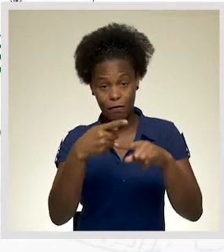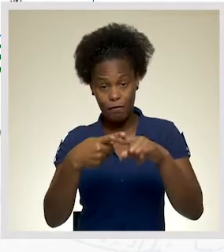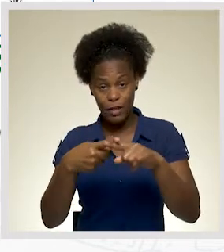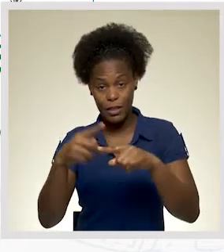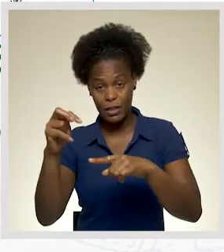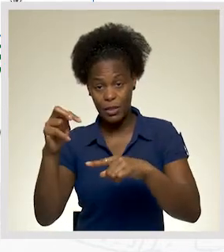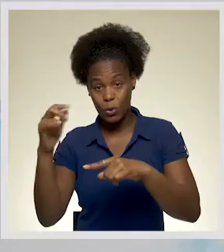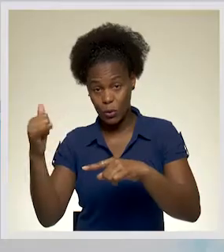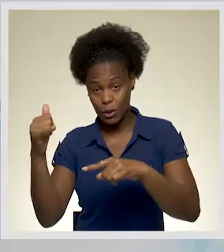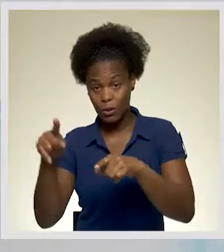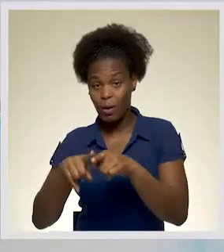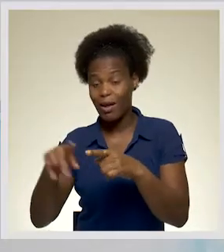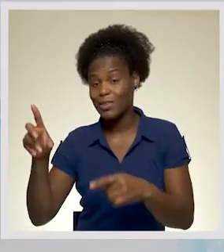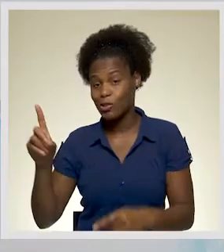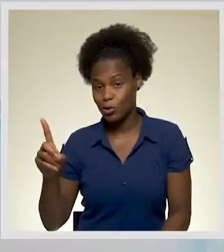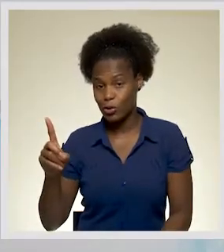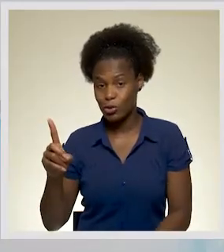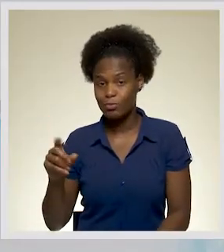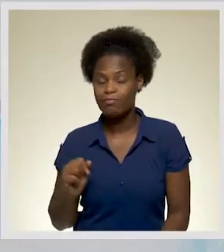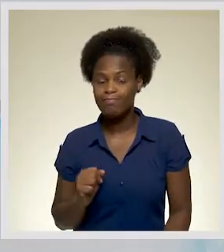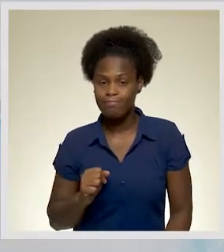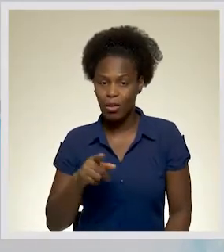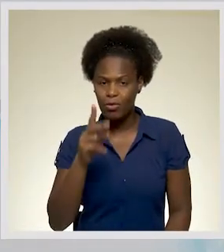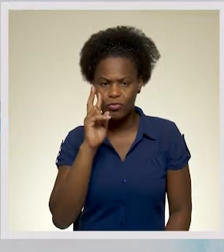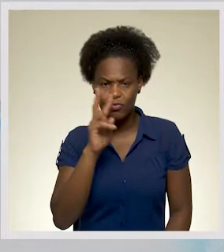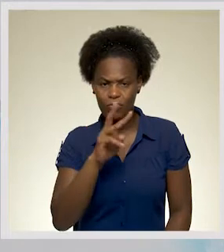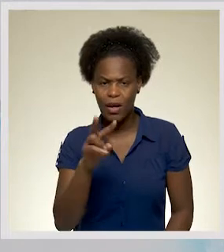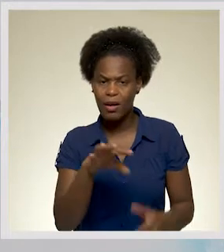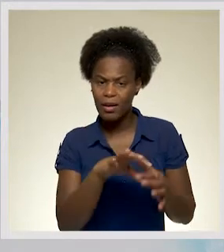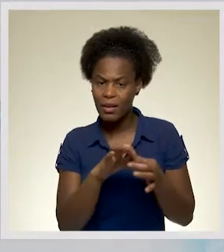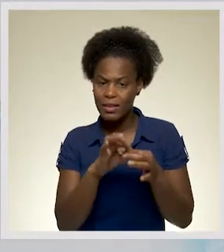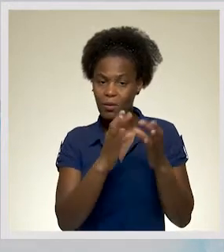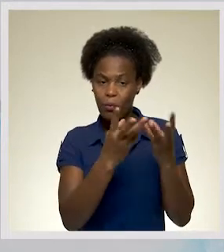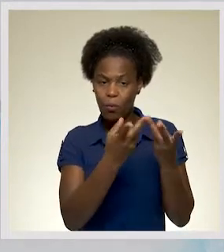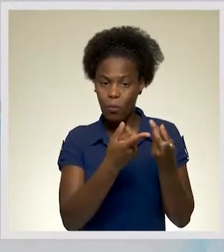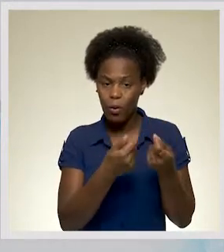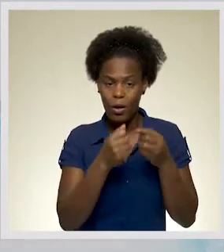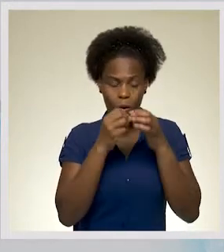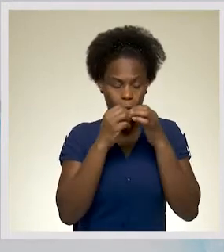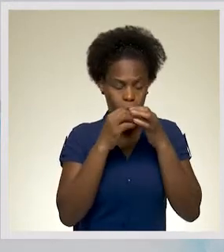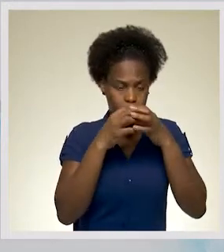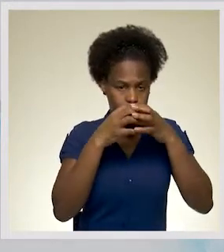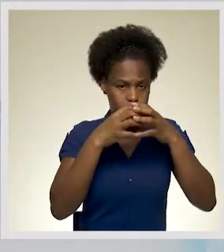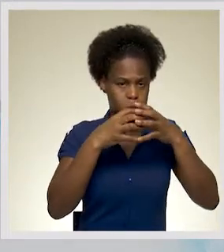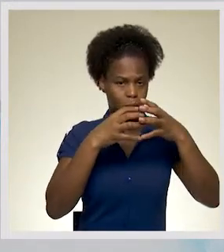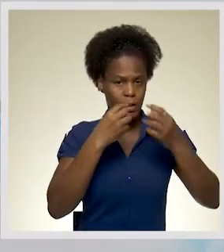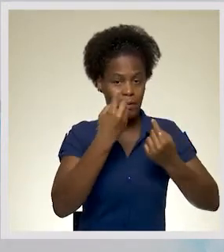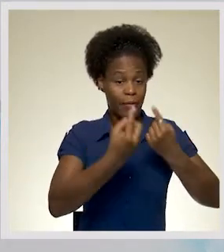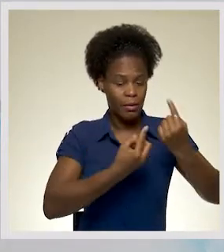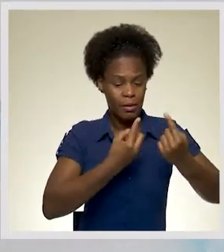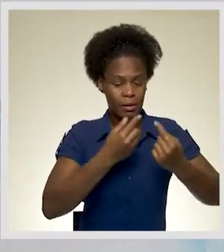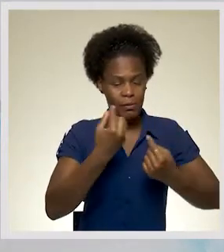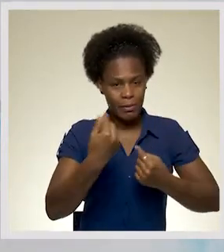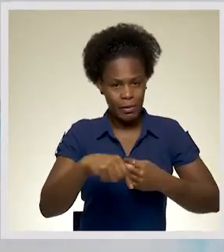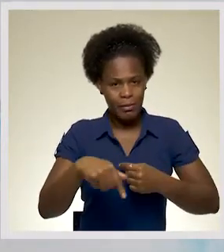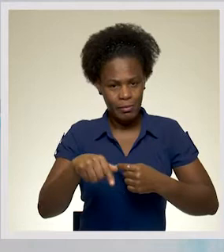balões. Viram a relação entre a quantidade de balões que cada um levou?